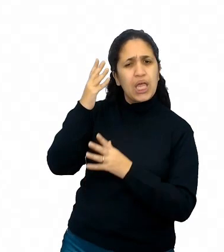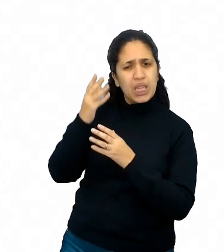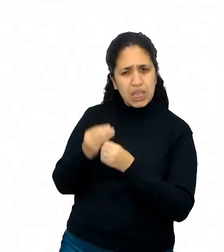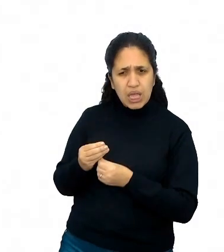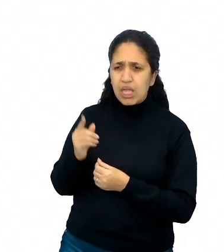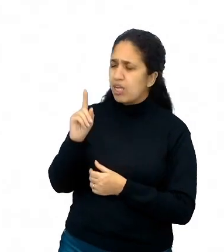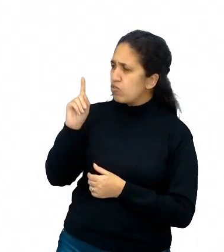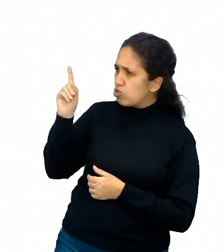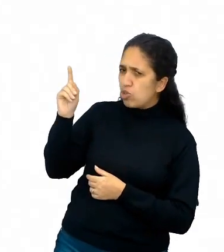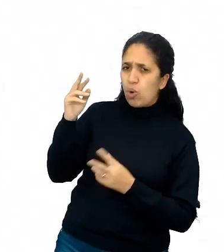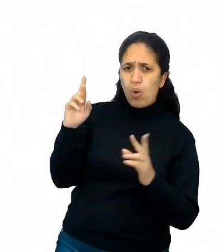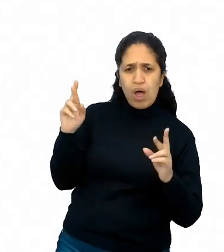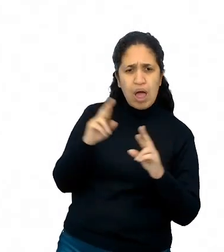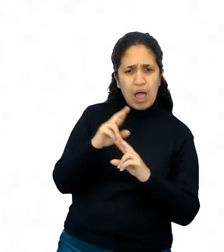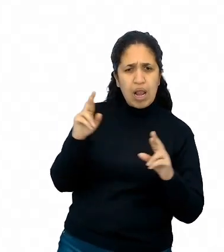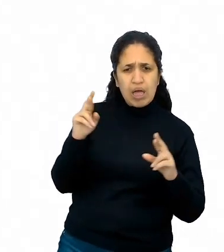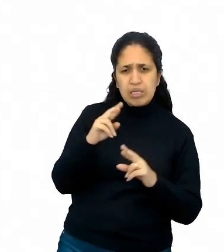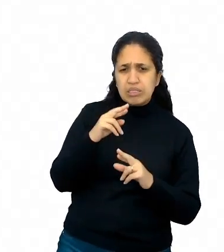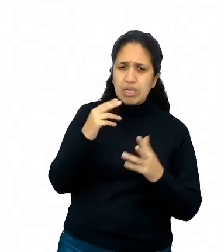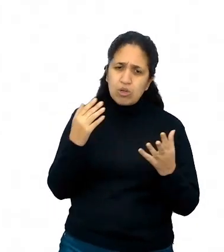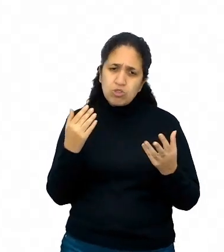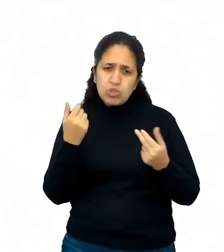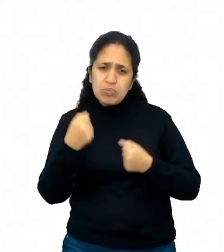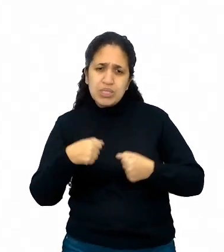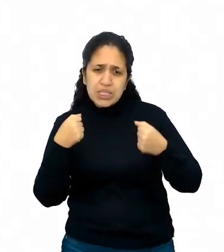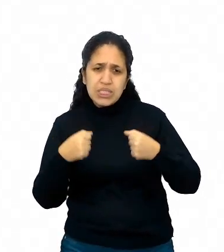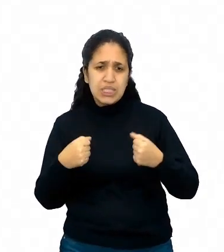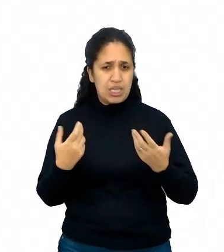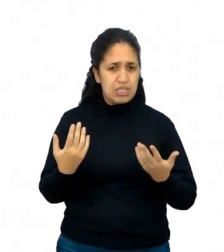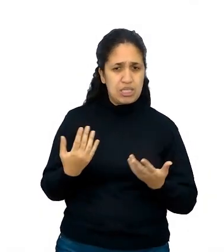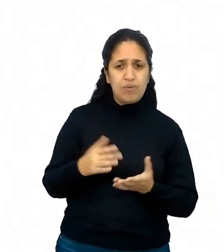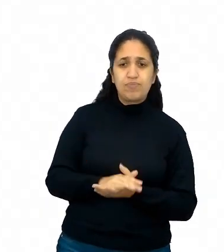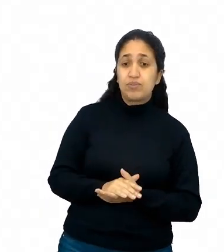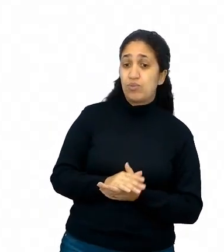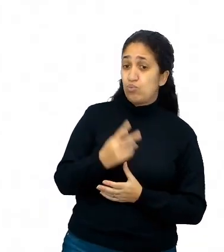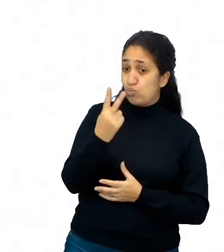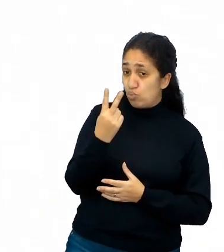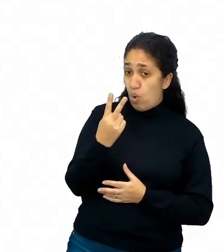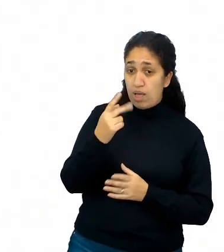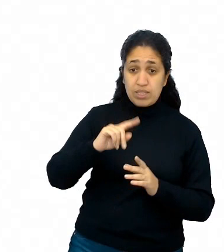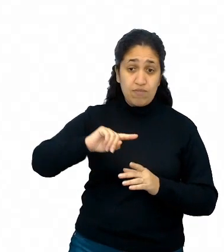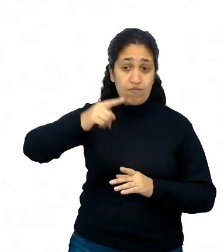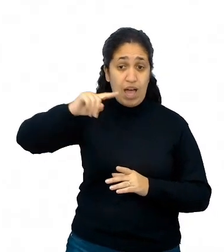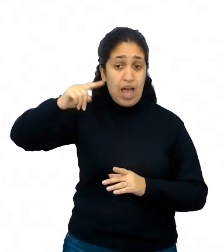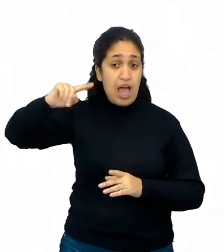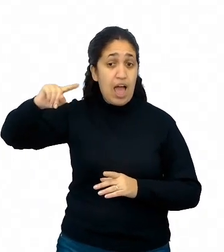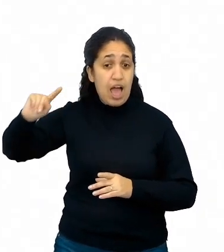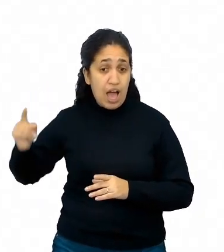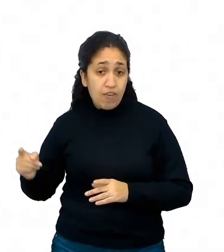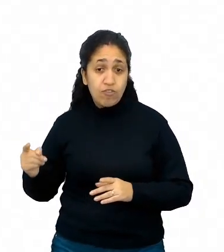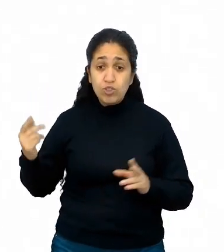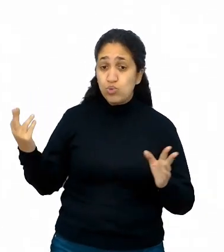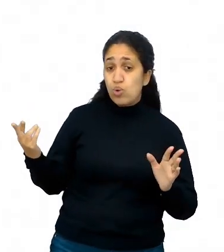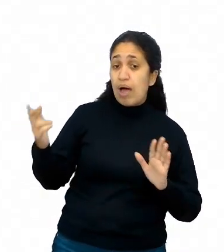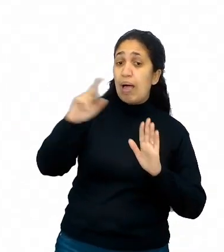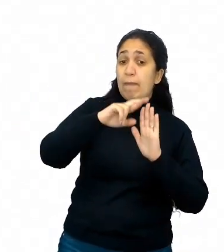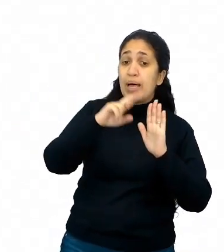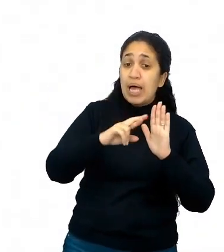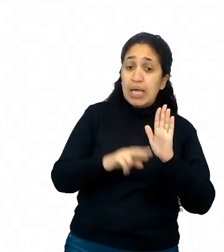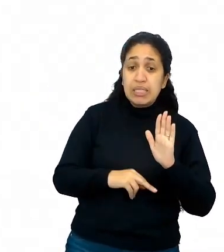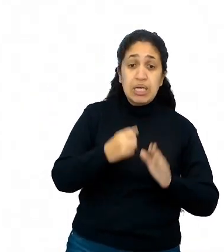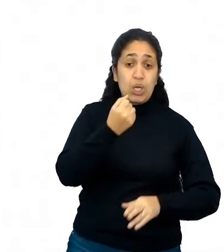como relações de dependência unívoca entre 2 variáveis e suas